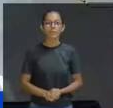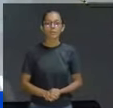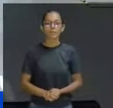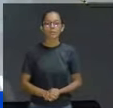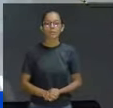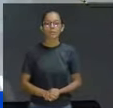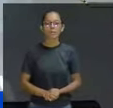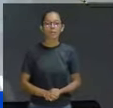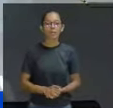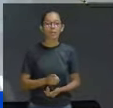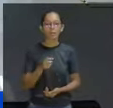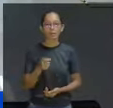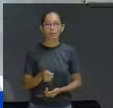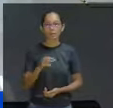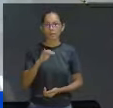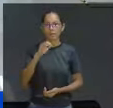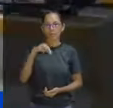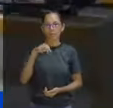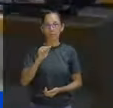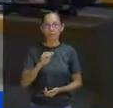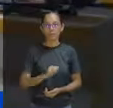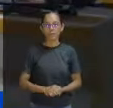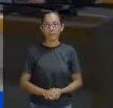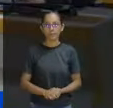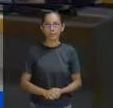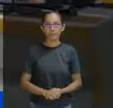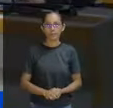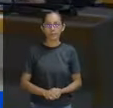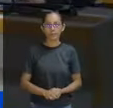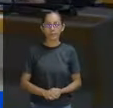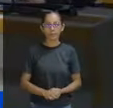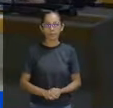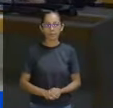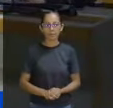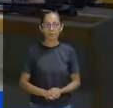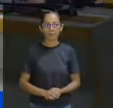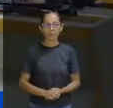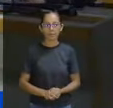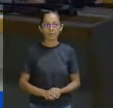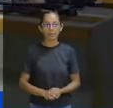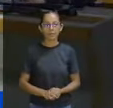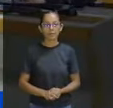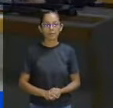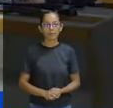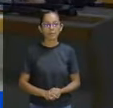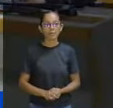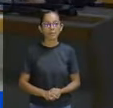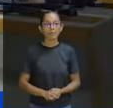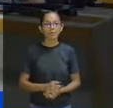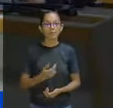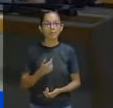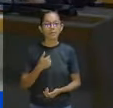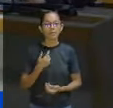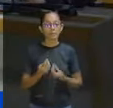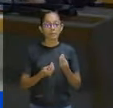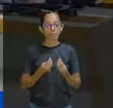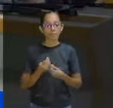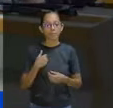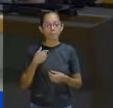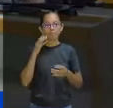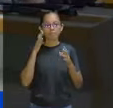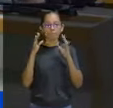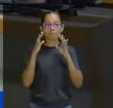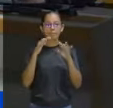voto Imagem ampla do plenário. a juíza Tina Souza. Excelência, eu anuo a proposição, também